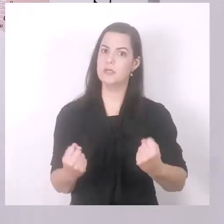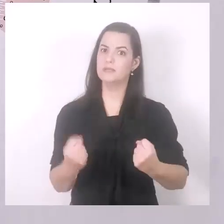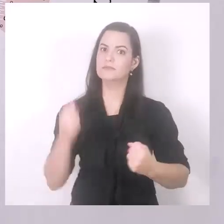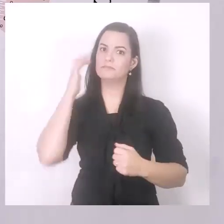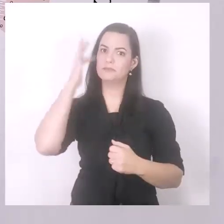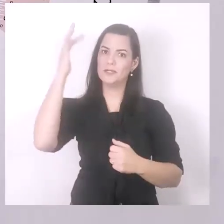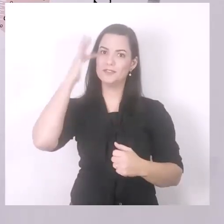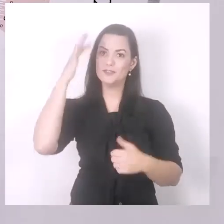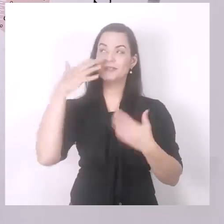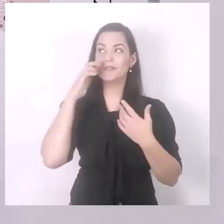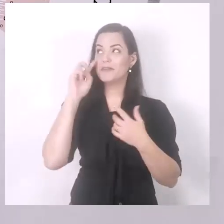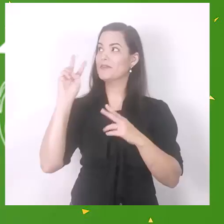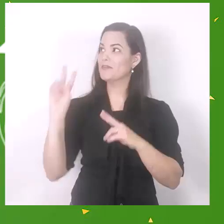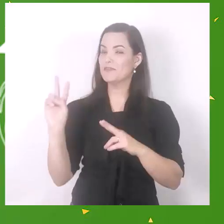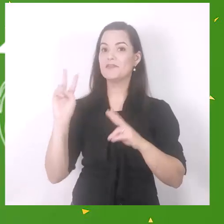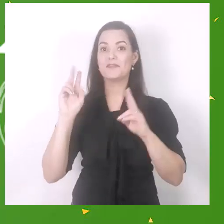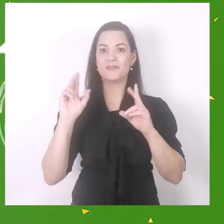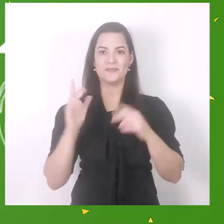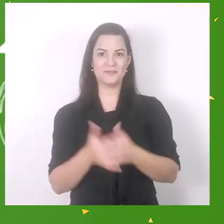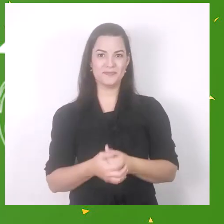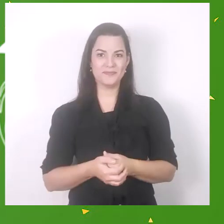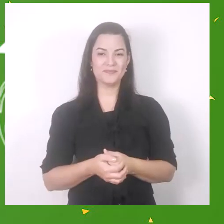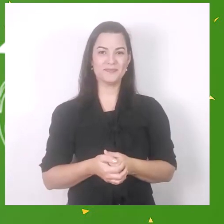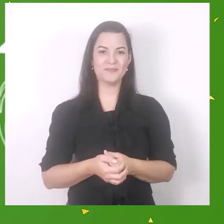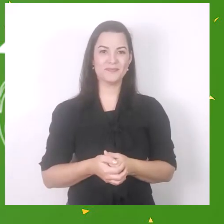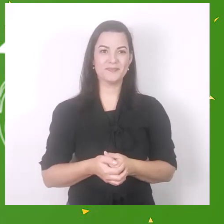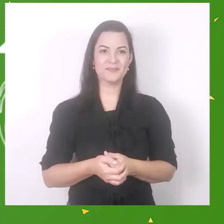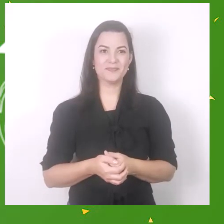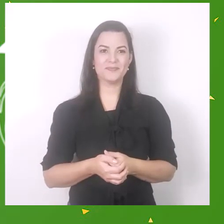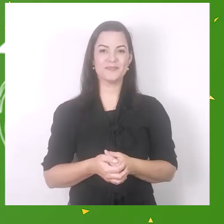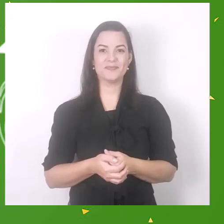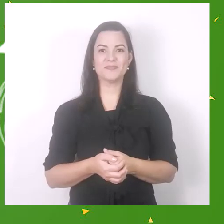rodas. Observe a imagem que a Pro vai te mostrar.